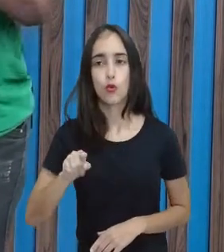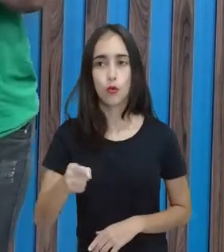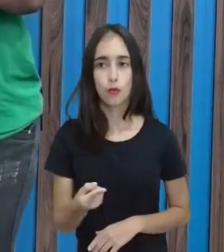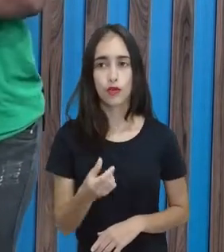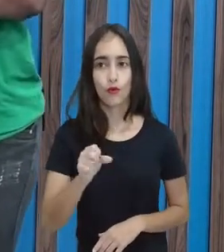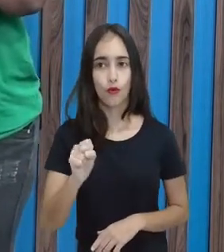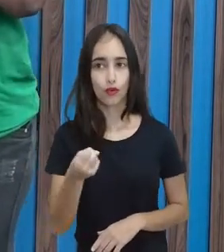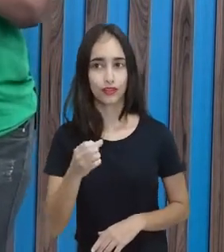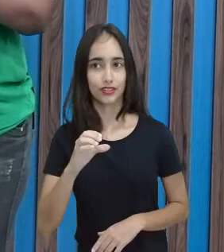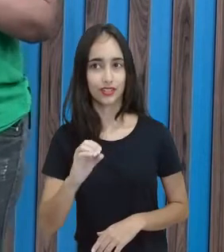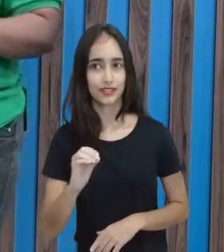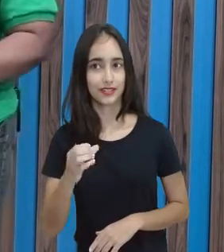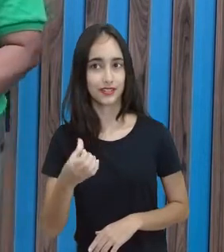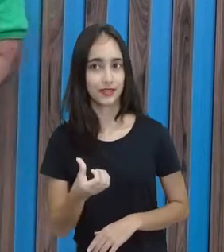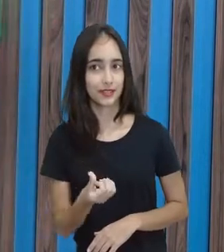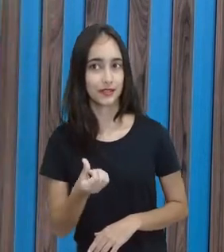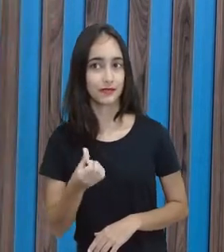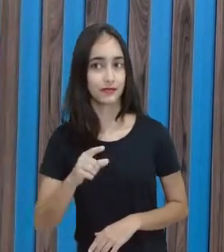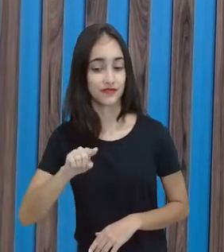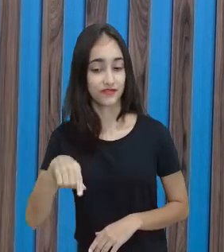725.806,50. Esse foi